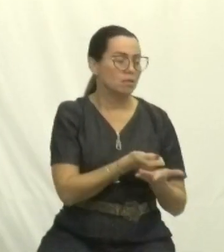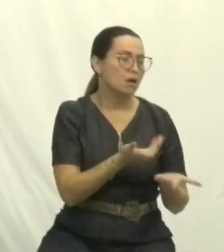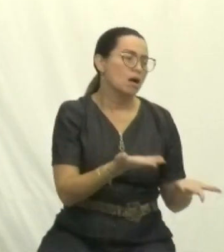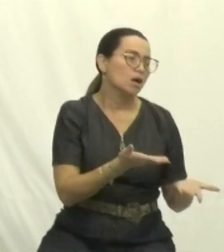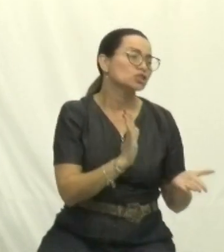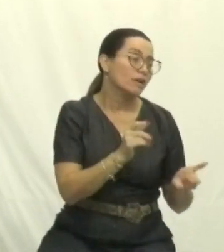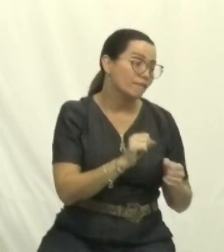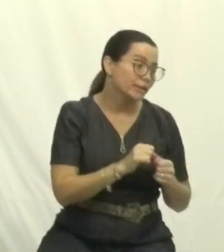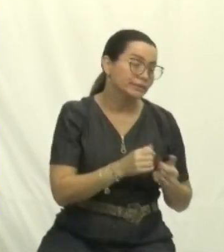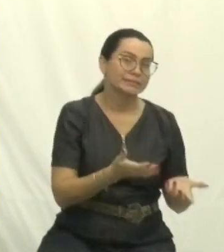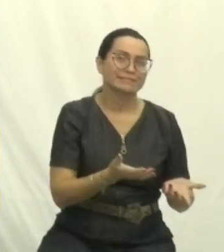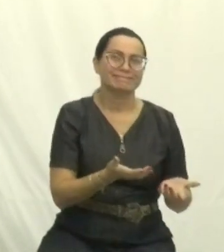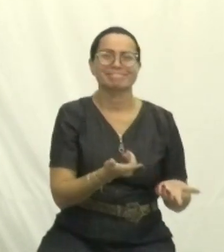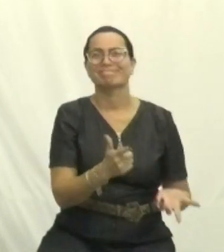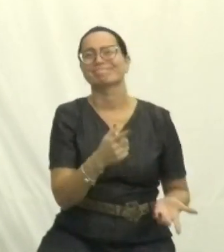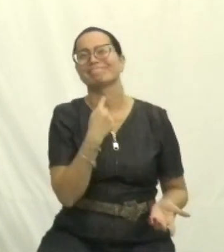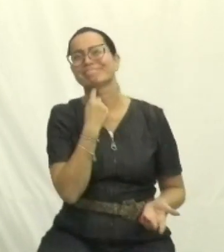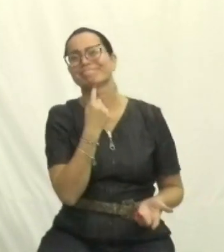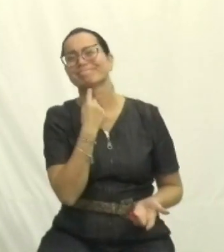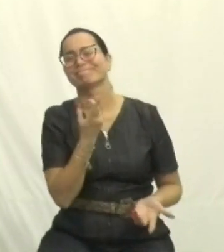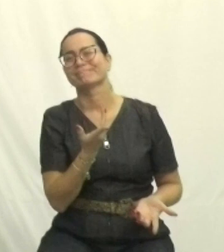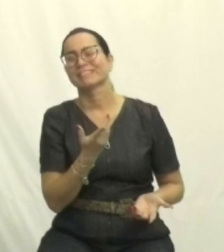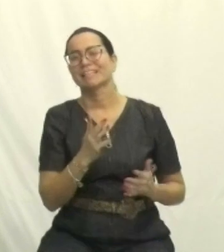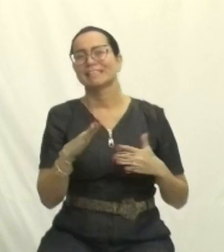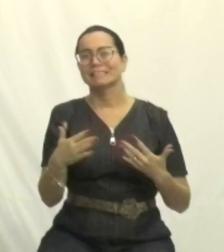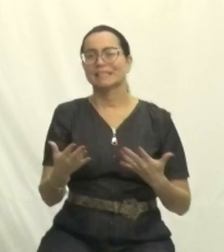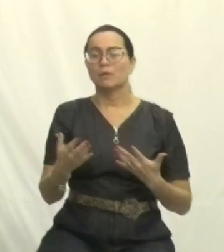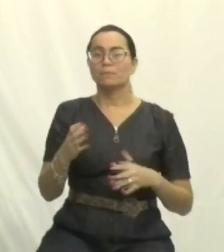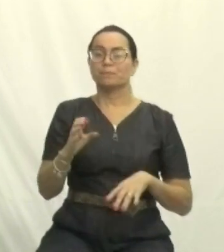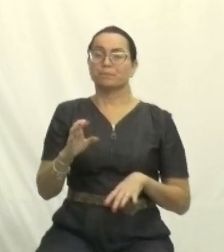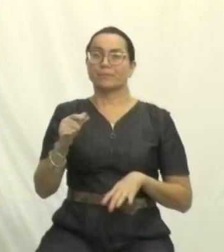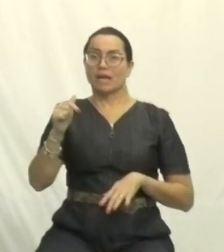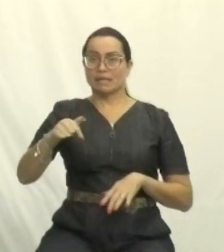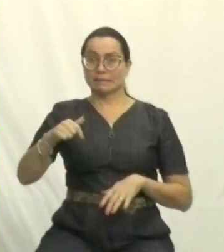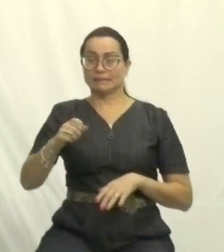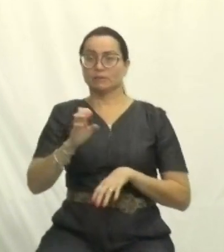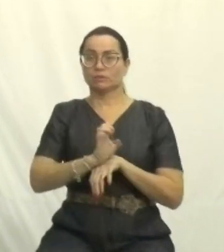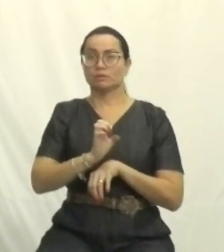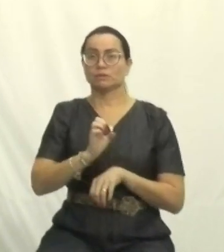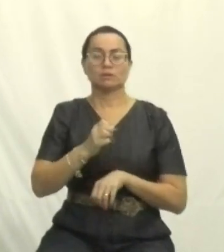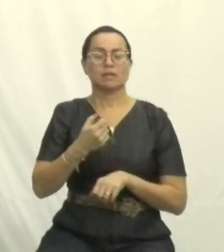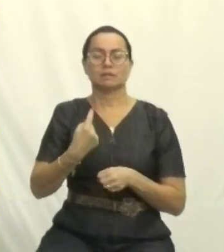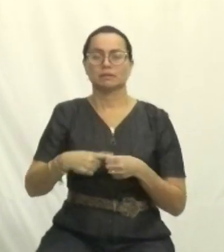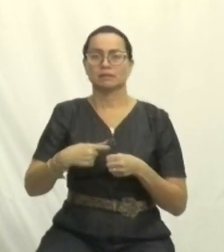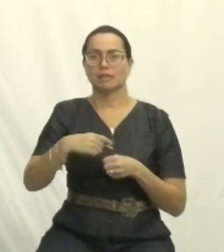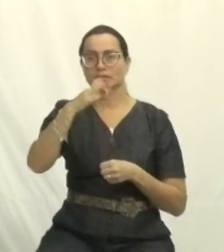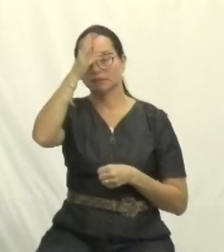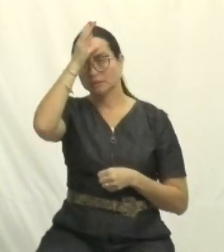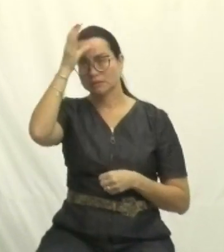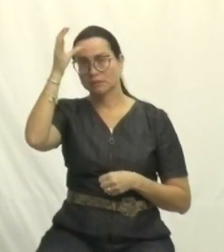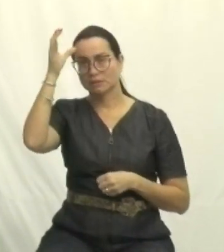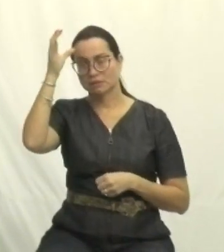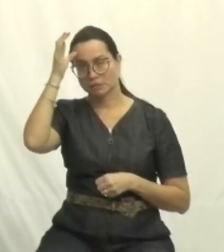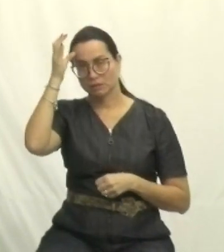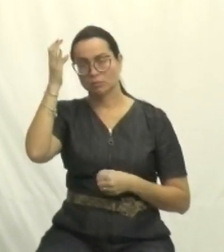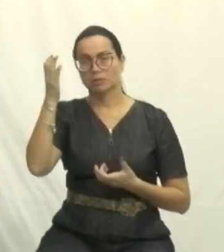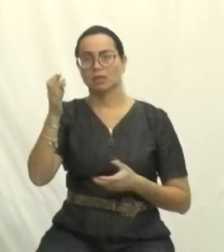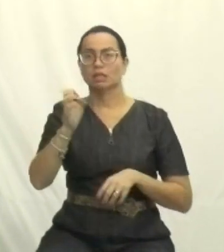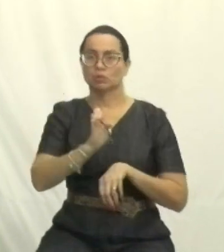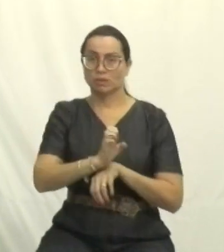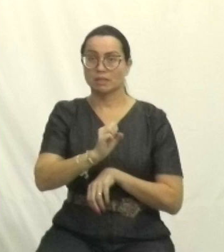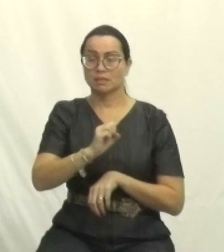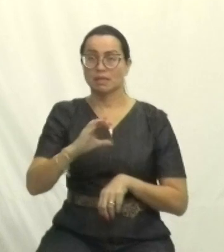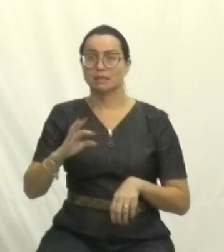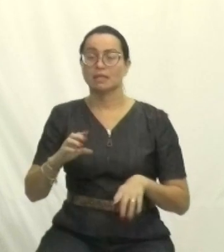Boate Kiss, o Corpo de Bombeiros Militar em Santa Catarina, ele adquiriu esse poder de polícia. E aí, se o vereador